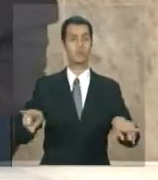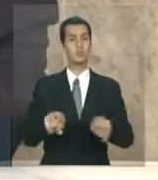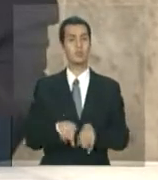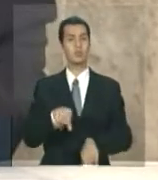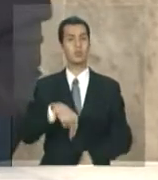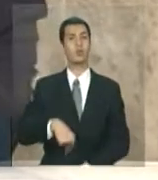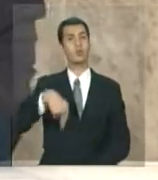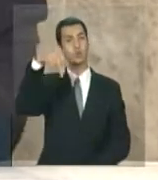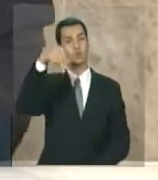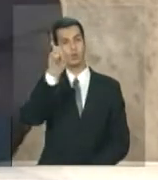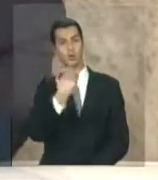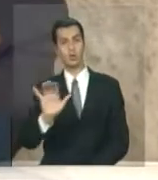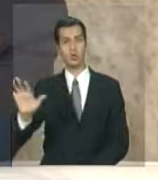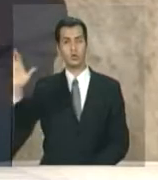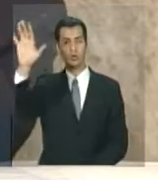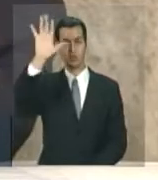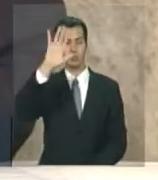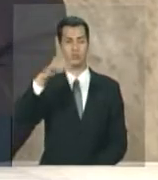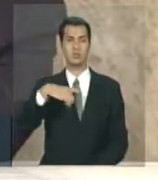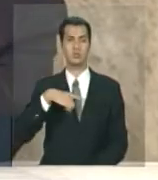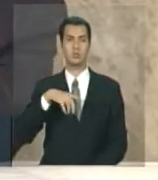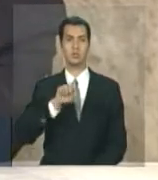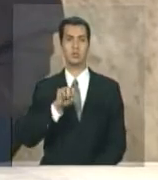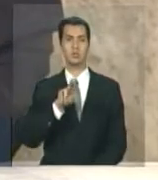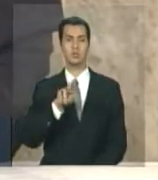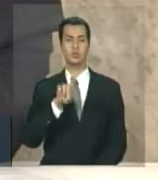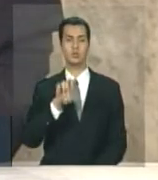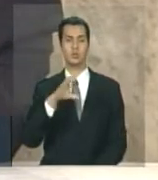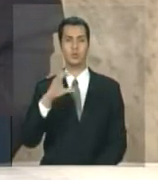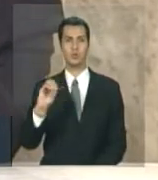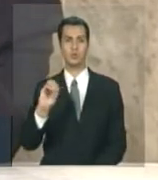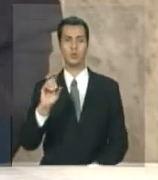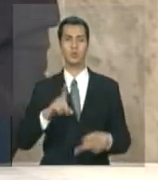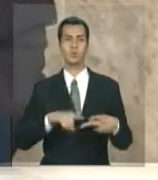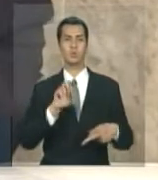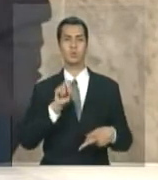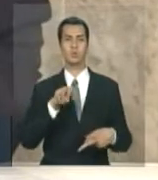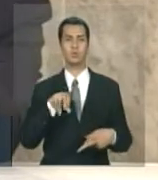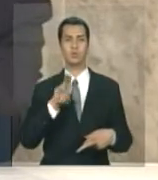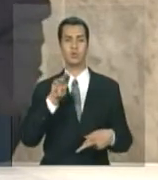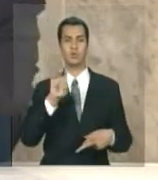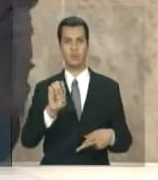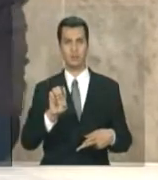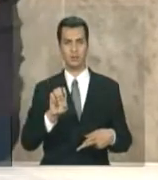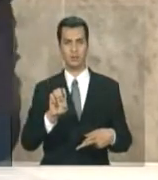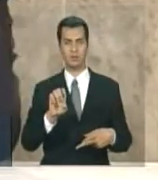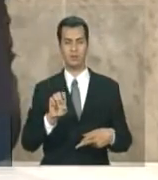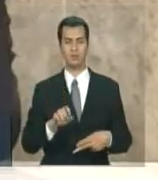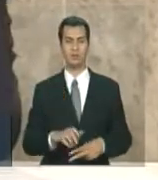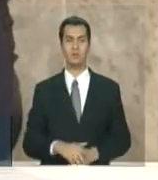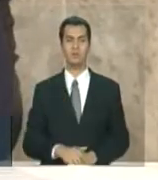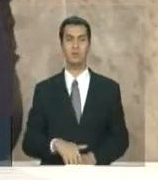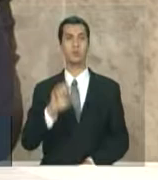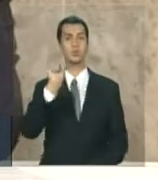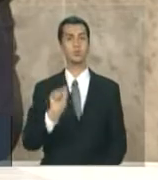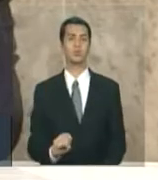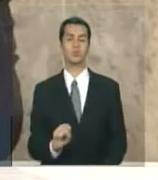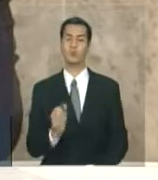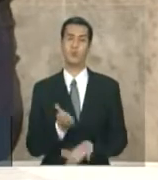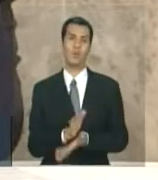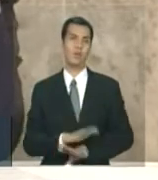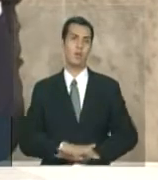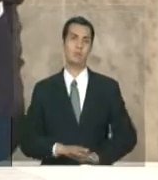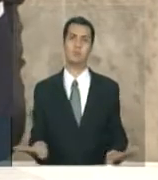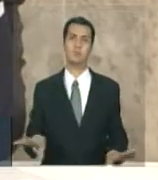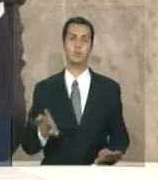voltou a ter a Sudeco, a Sudam, Sudene. O Sul ficou sem o